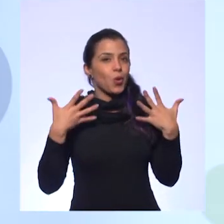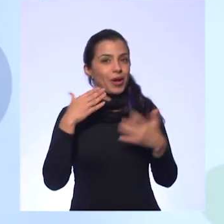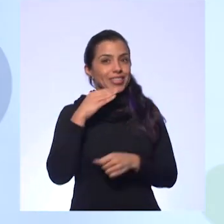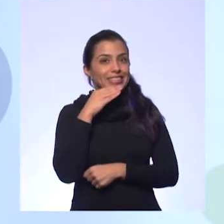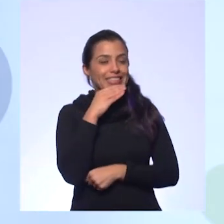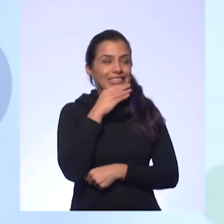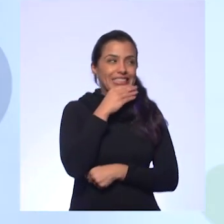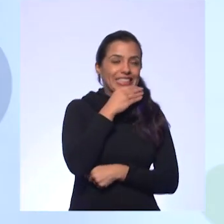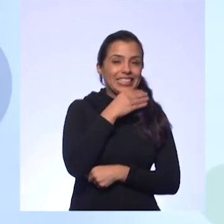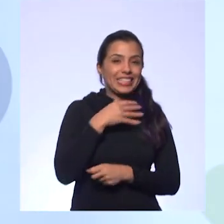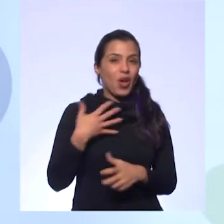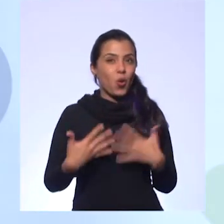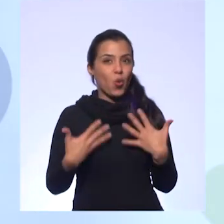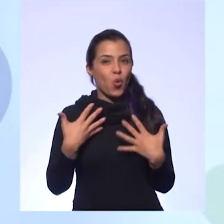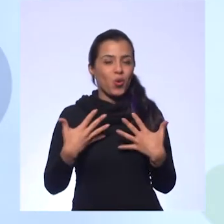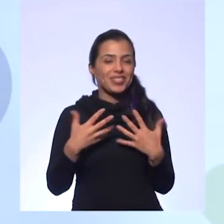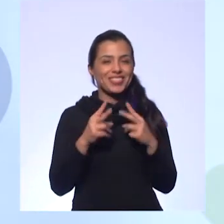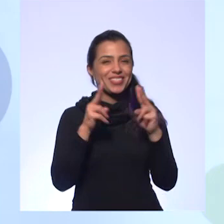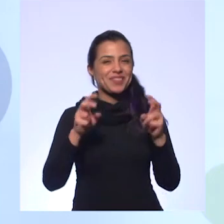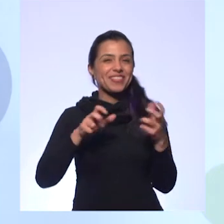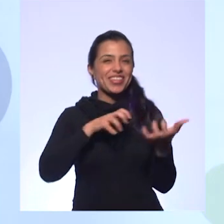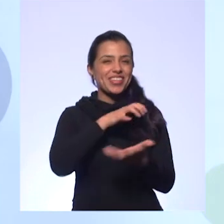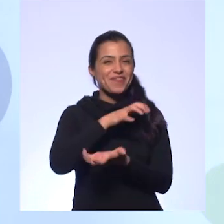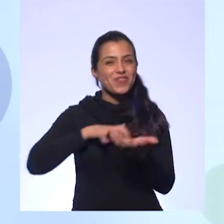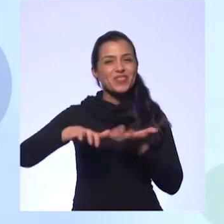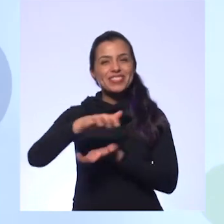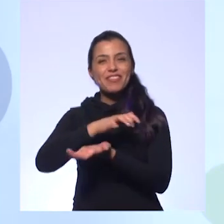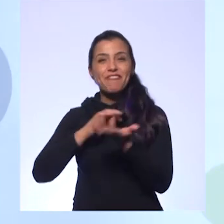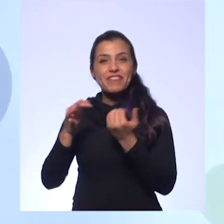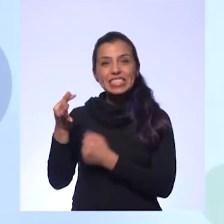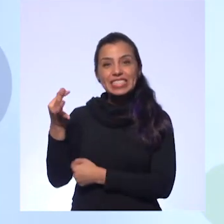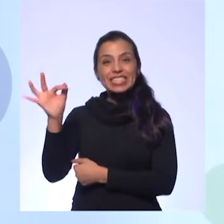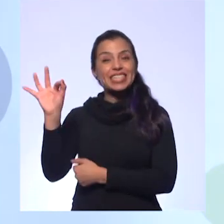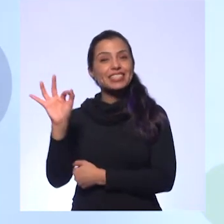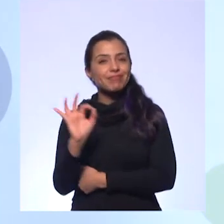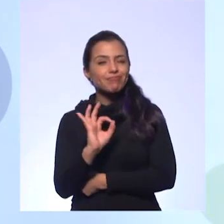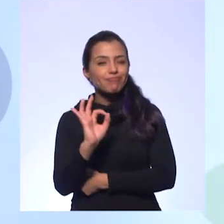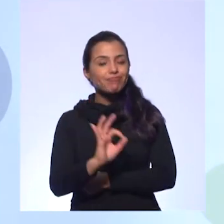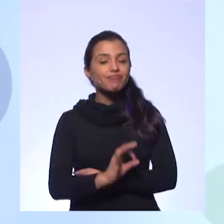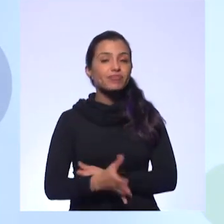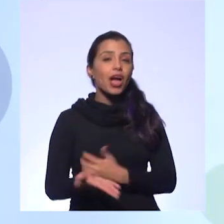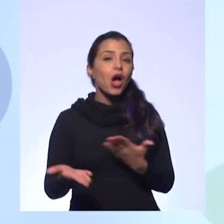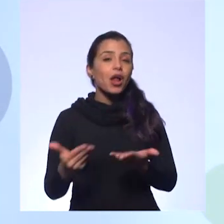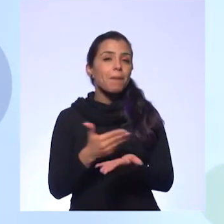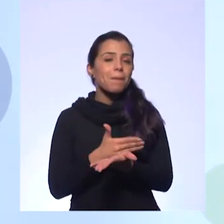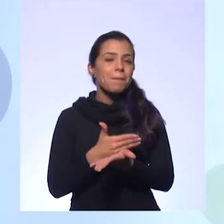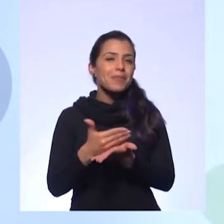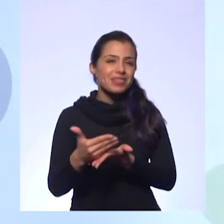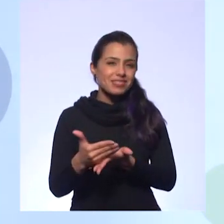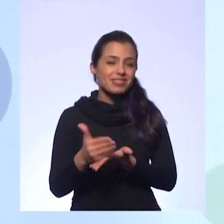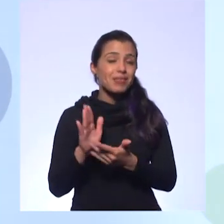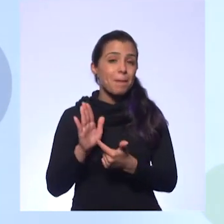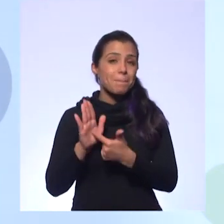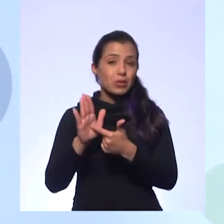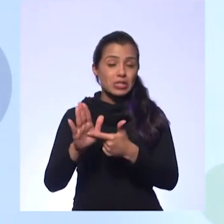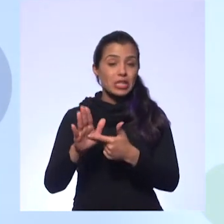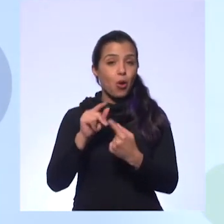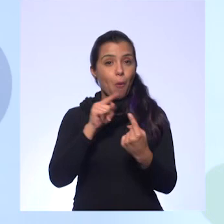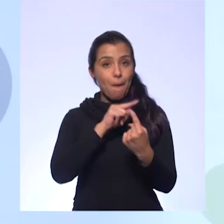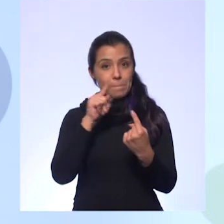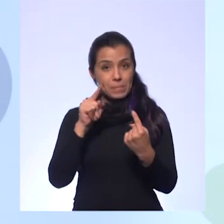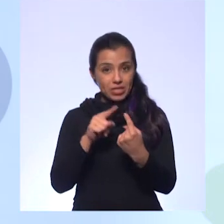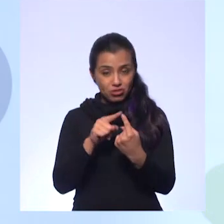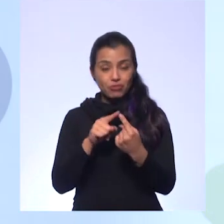Revolução Francesa, aí como a gente vai ver na aula de hoje. E para a gente iniciar os nossos trabalhos, vamos apresentar os objetivos